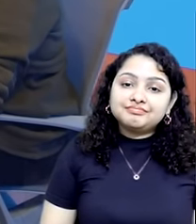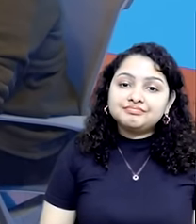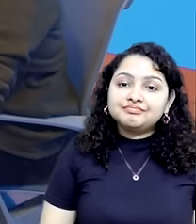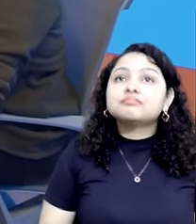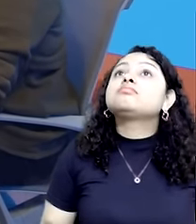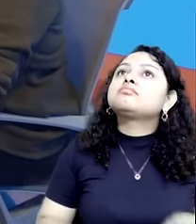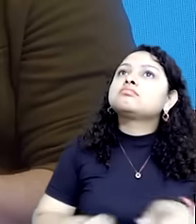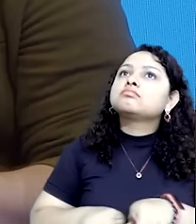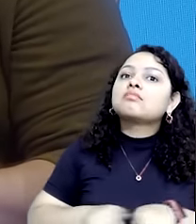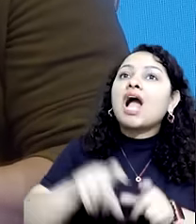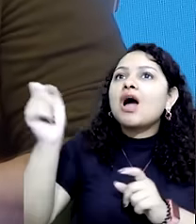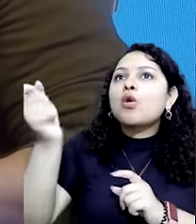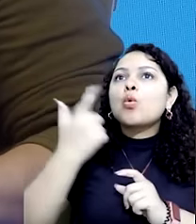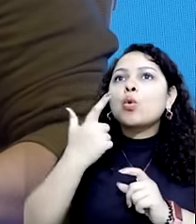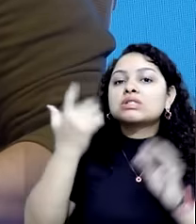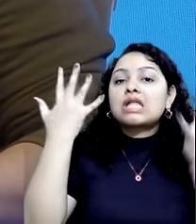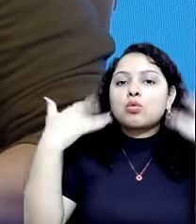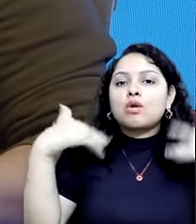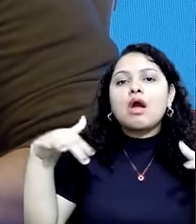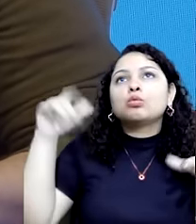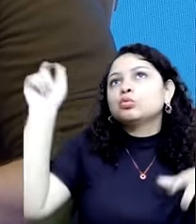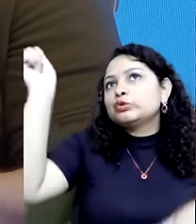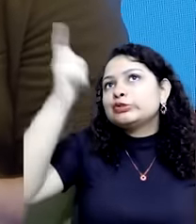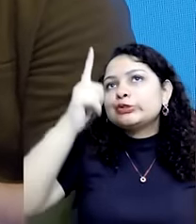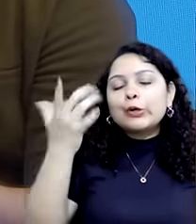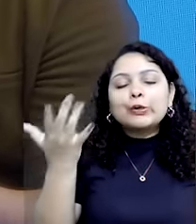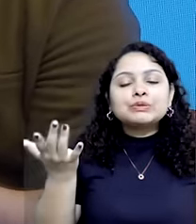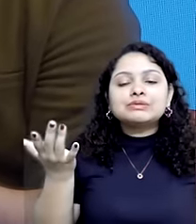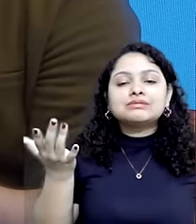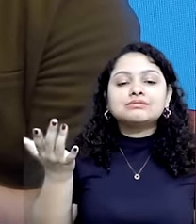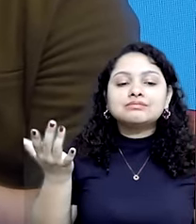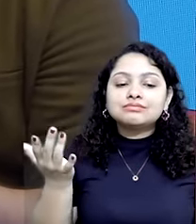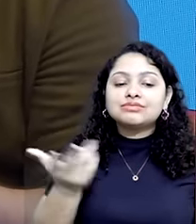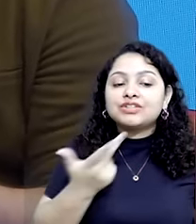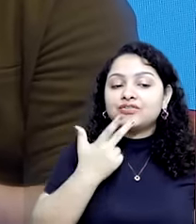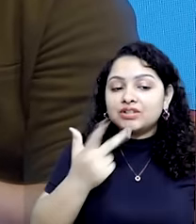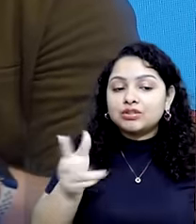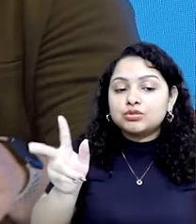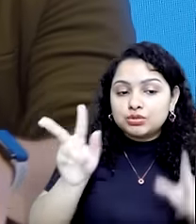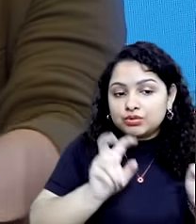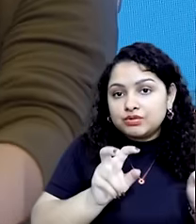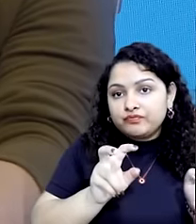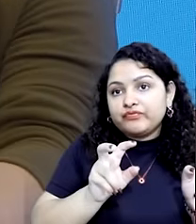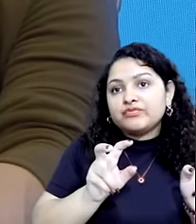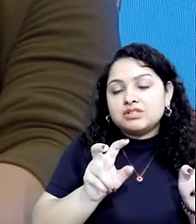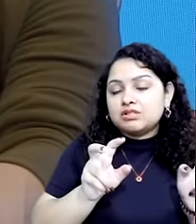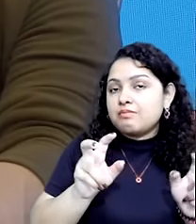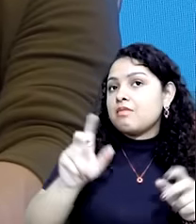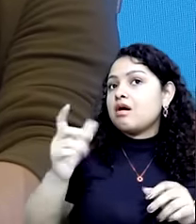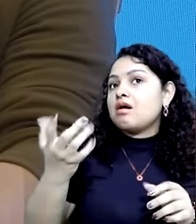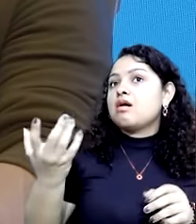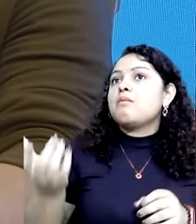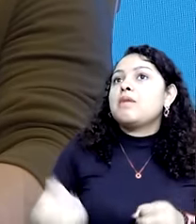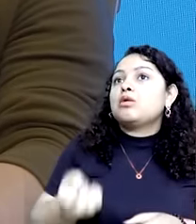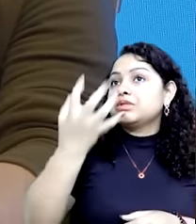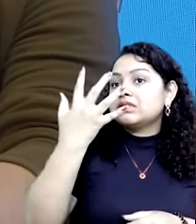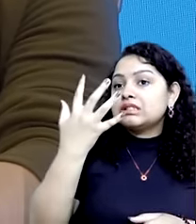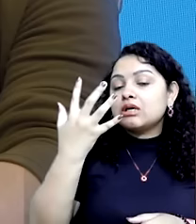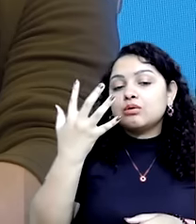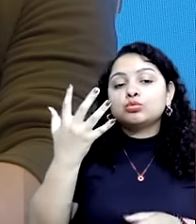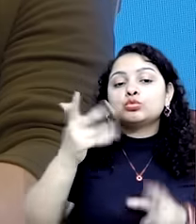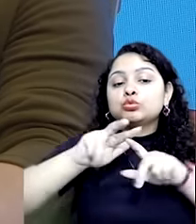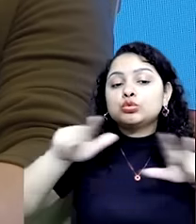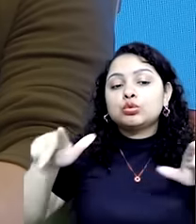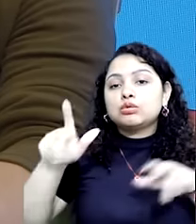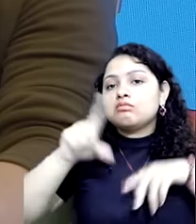natural perfeito Nossa é porque a gente falando tá falando de iluminação arte já colocar os todos